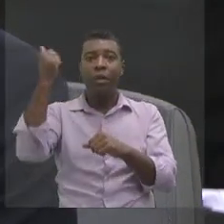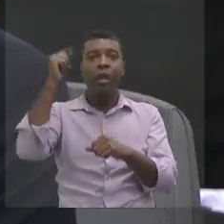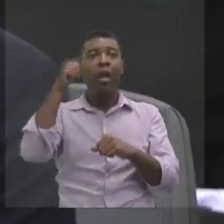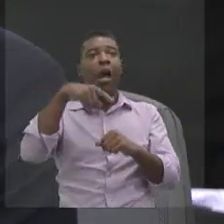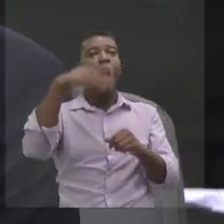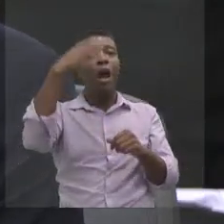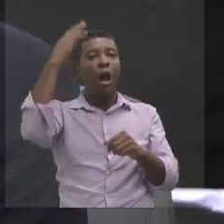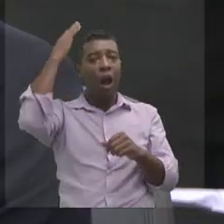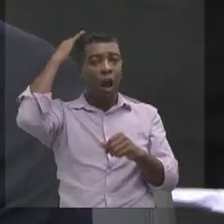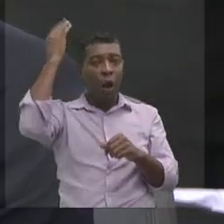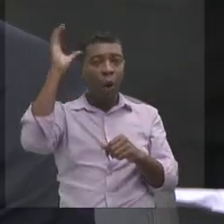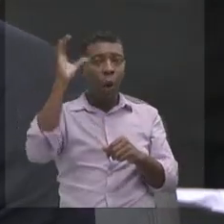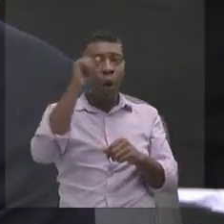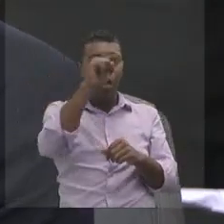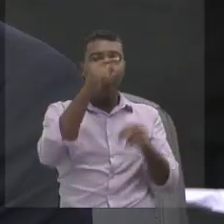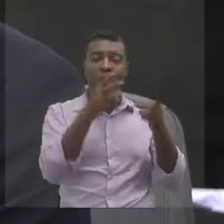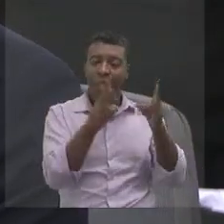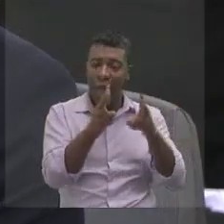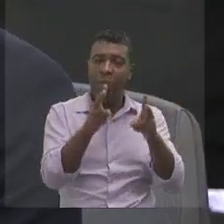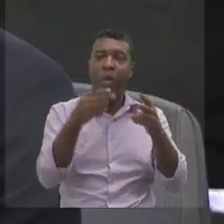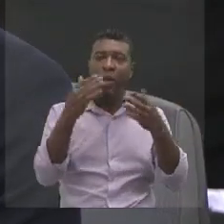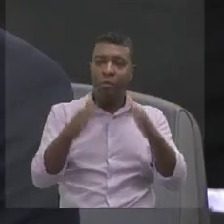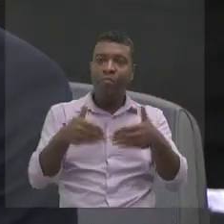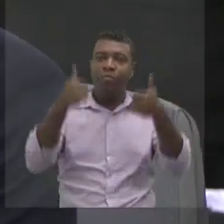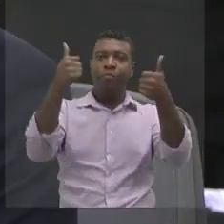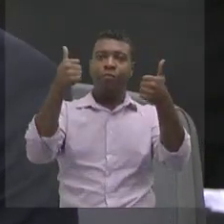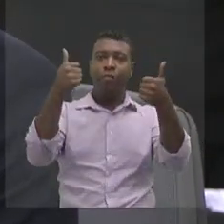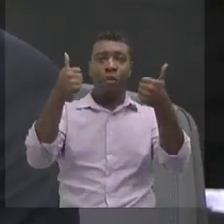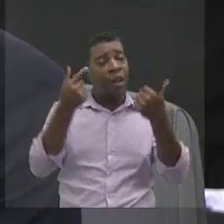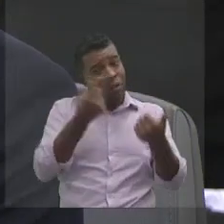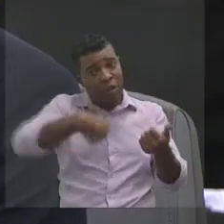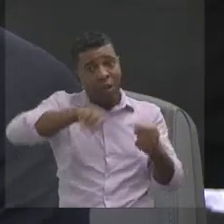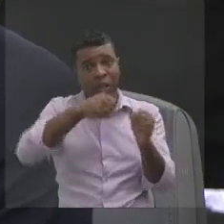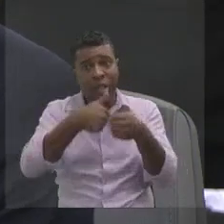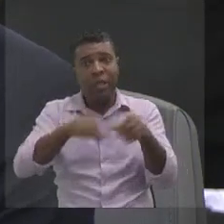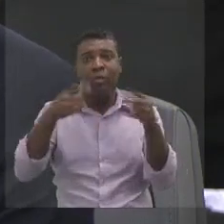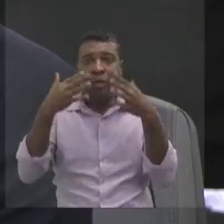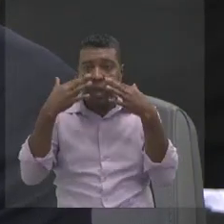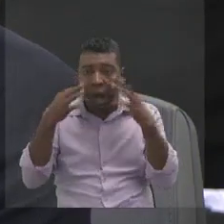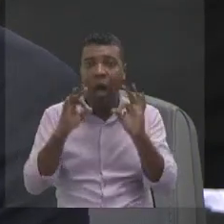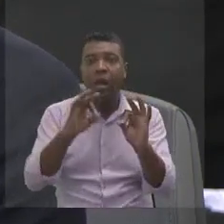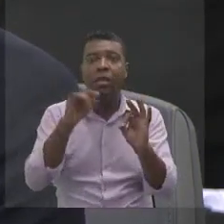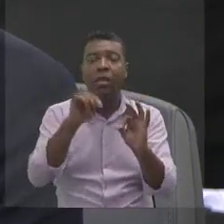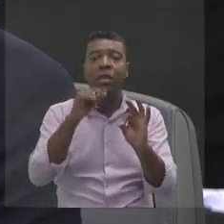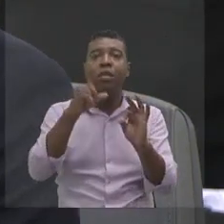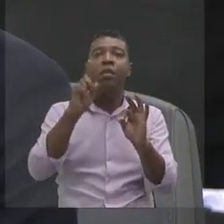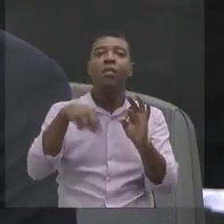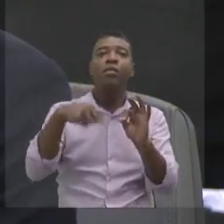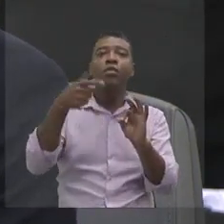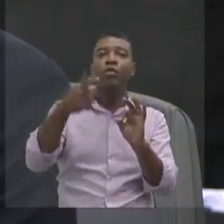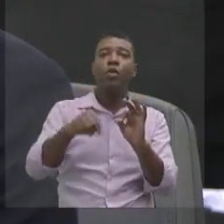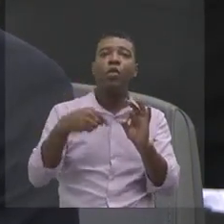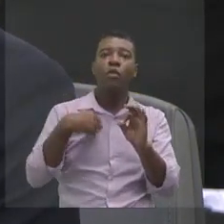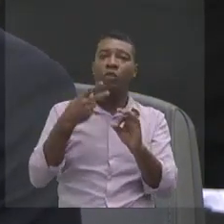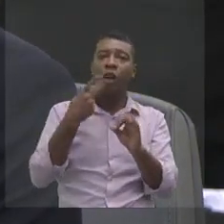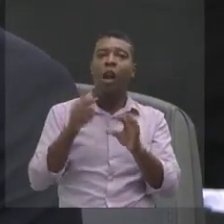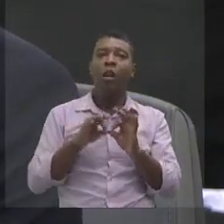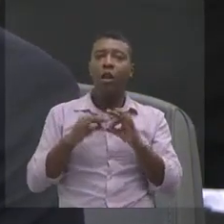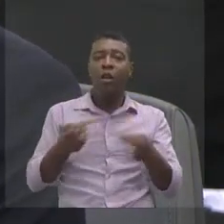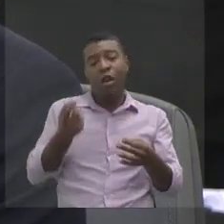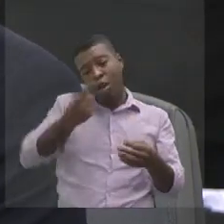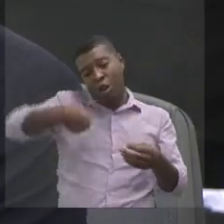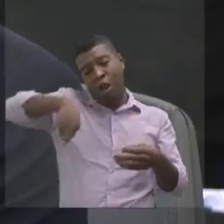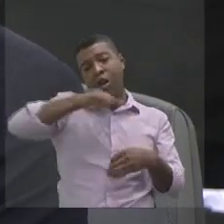né e continua avançar no Rio de Janeiro tem feito alguns a gente tá muito atento né E aqui fala novamente com humildade aqui a gente tem que